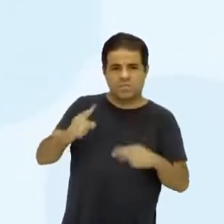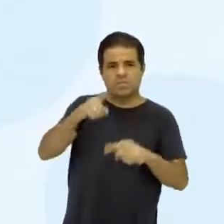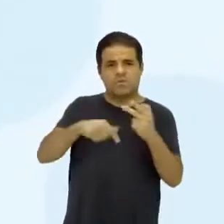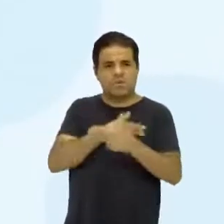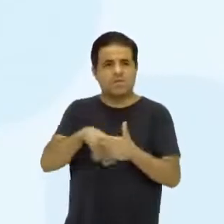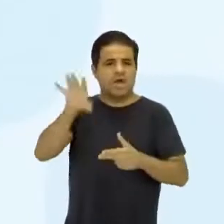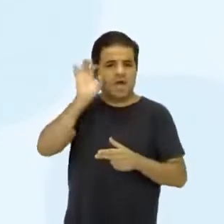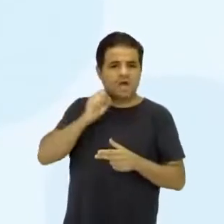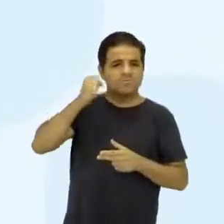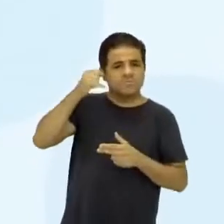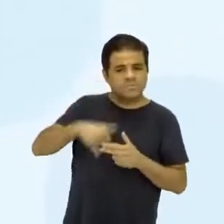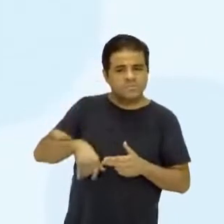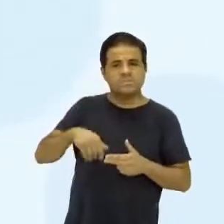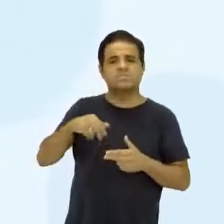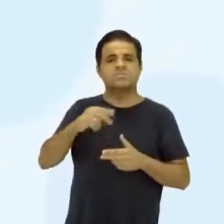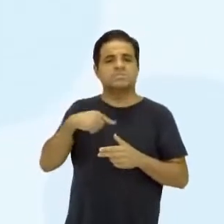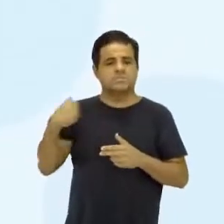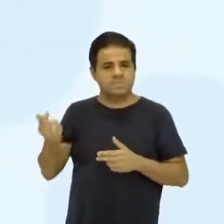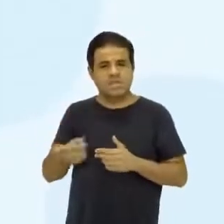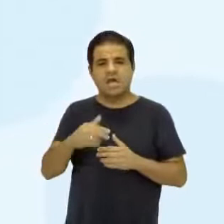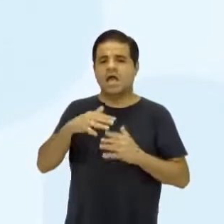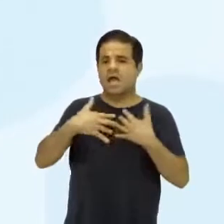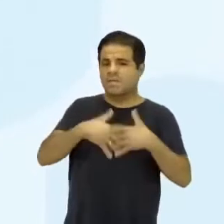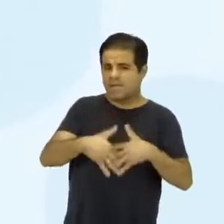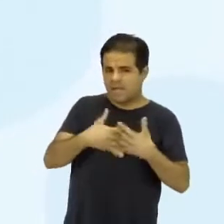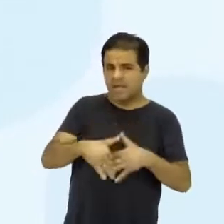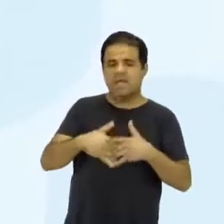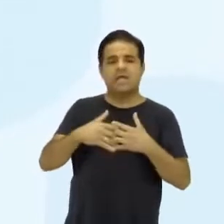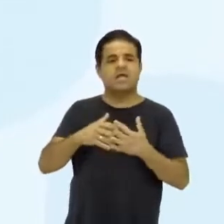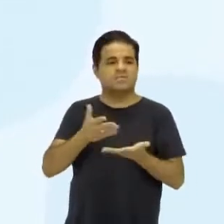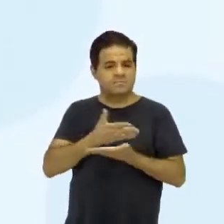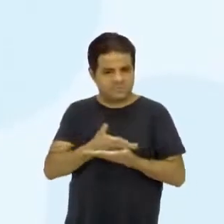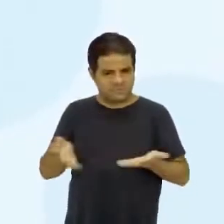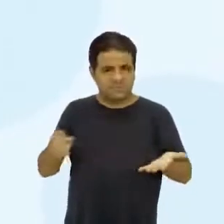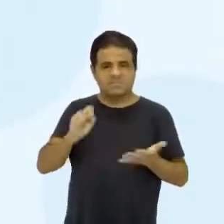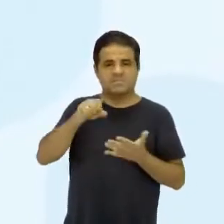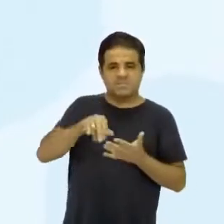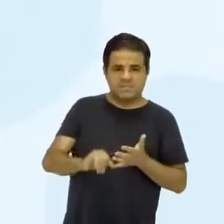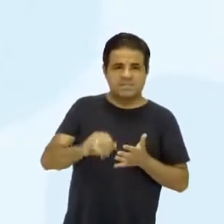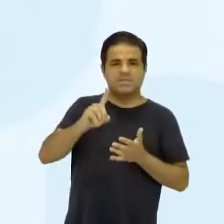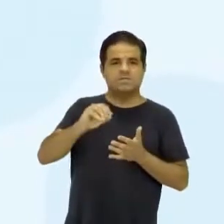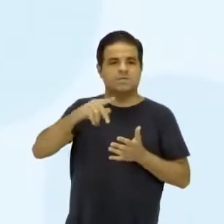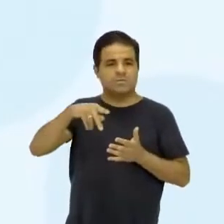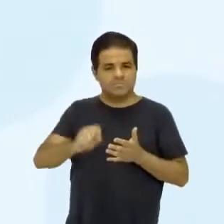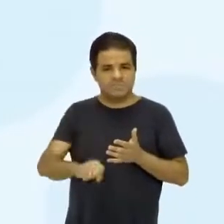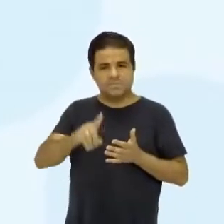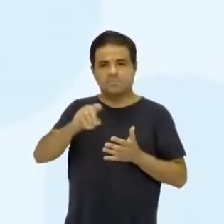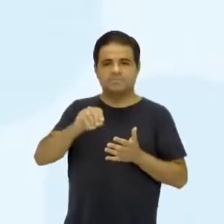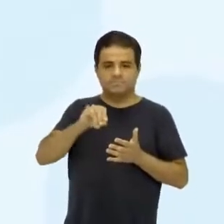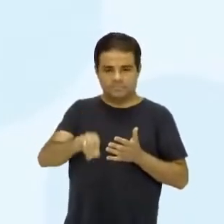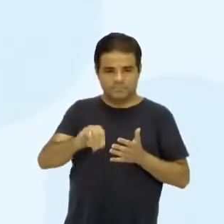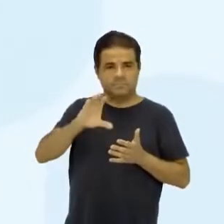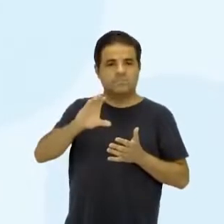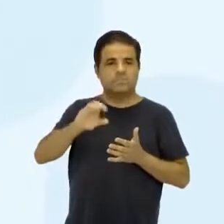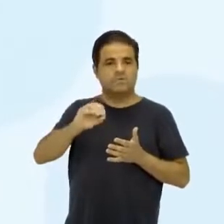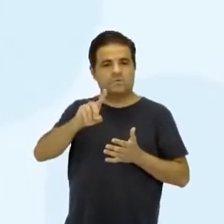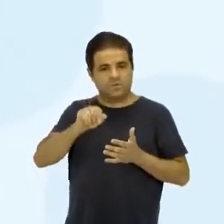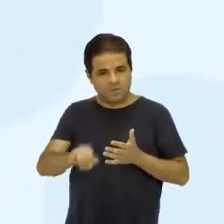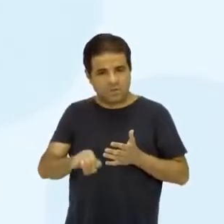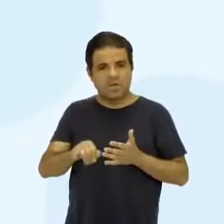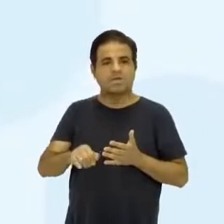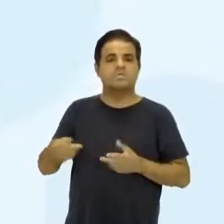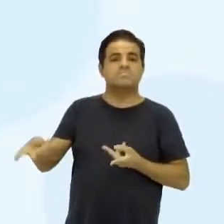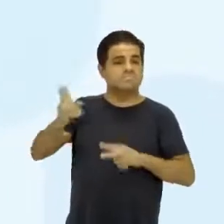produtos audiovisuais, aparelhamento dos órgãos de repressão, que é o SNI, o DOPS, o DOI-COD,